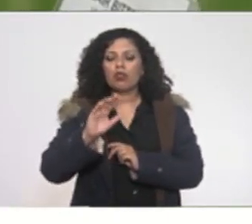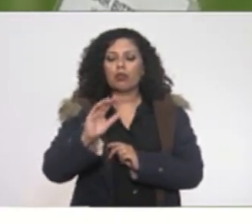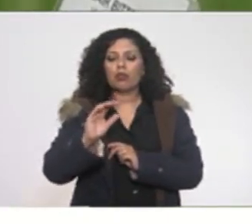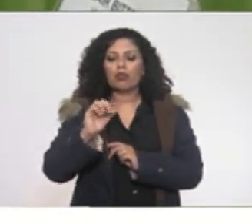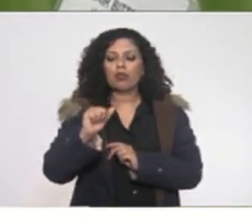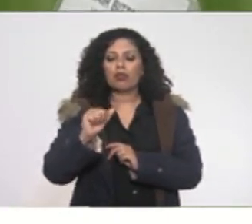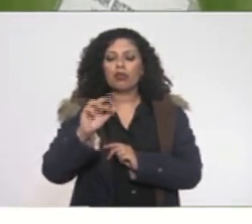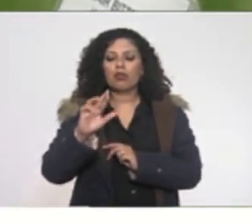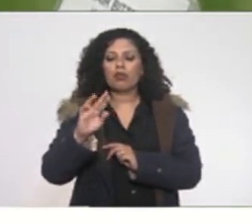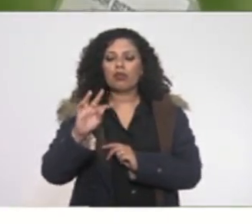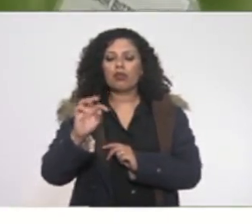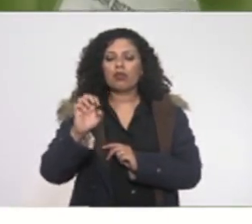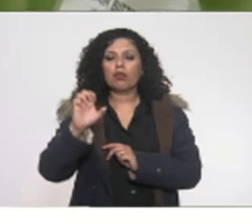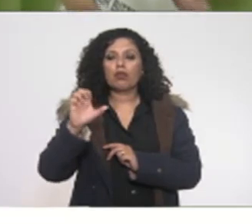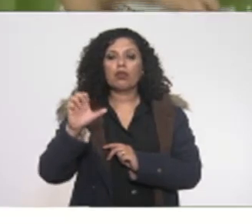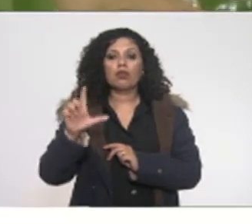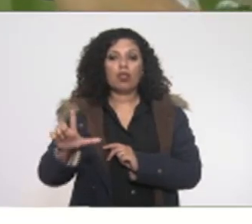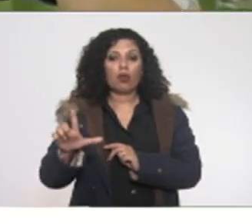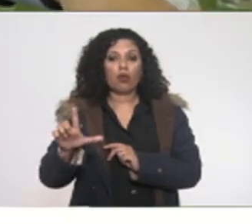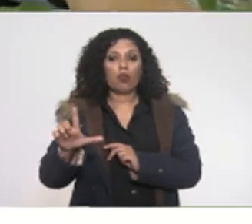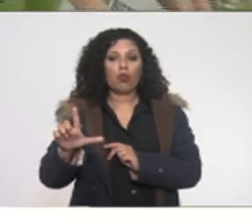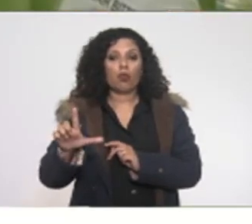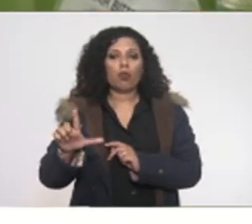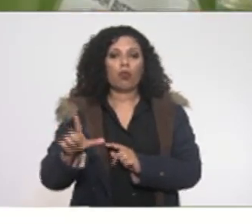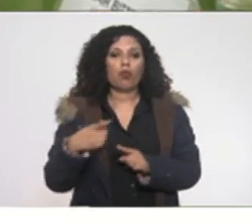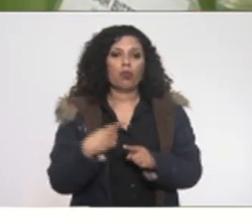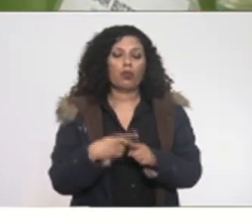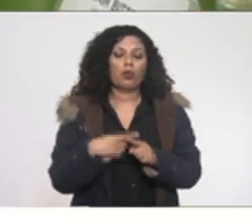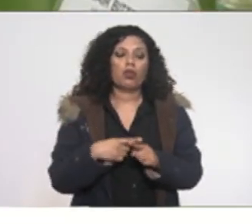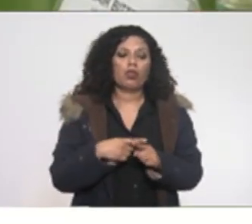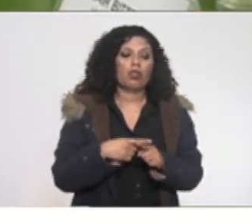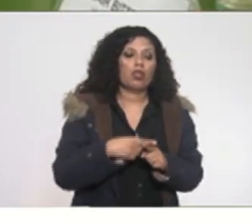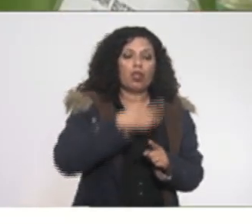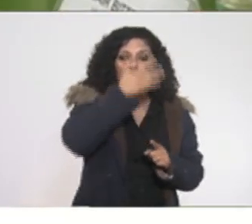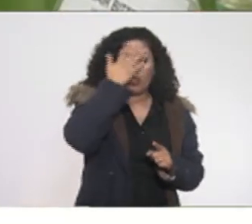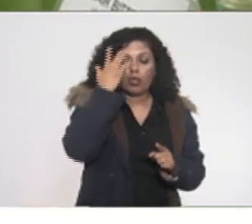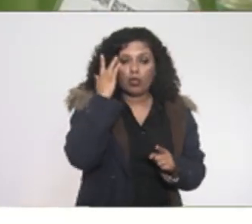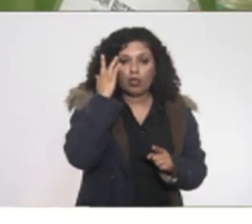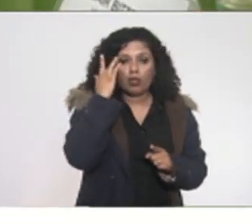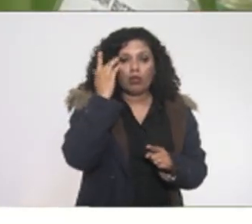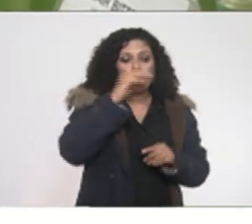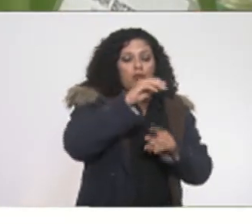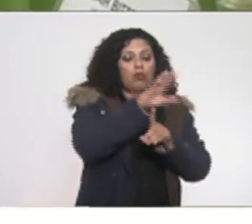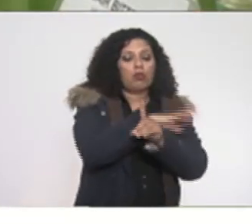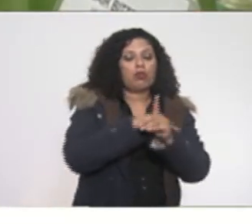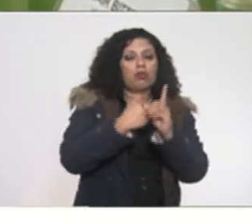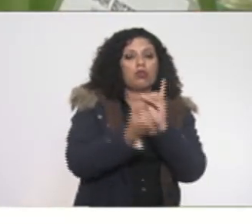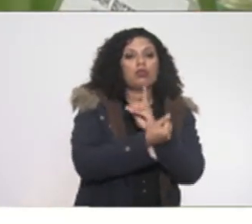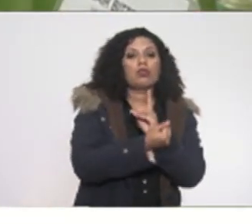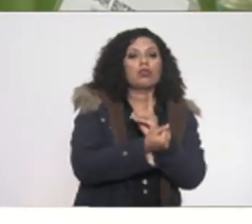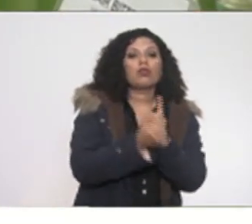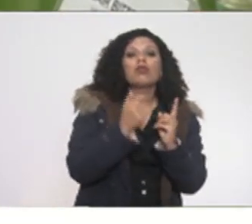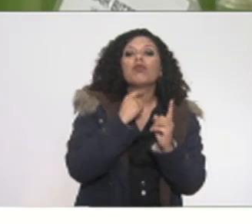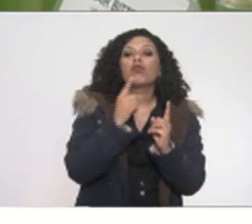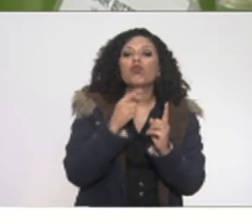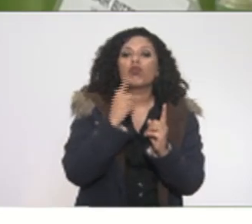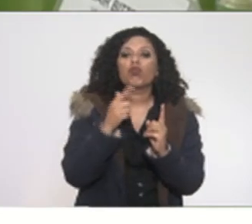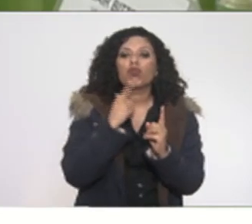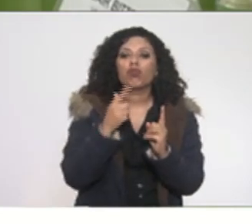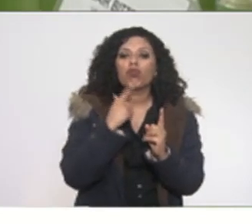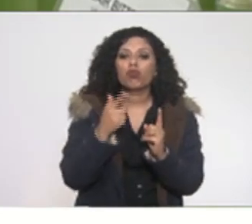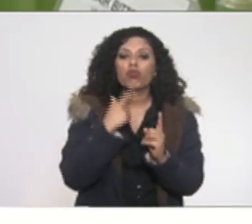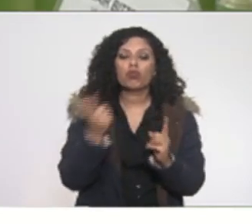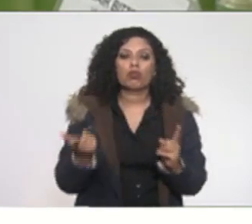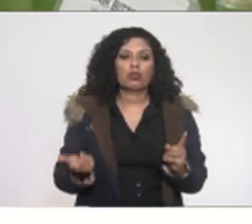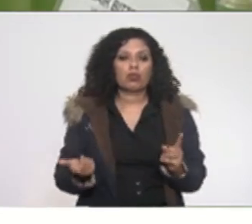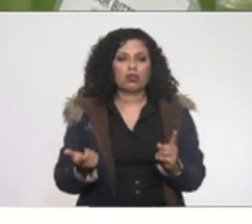caso acontecer, para que o consumidor não tenha o ganho e eles tenham só o ganho. Eu pergunto,